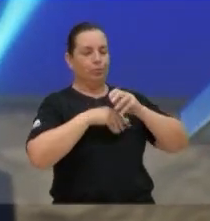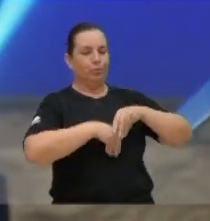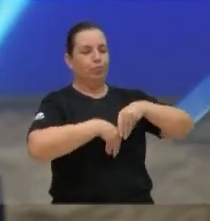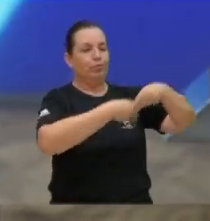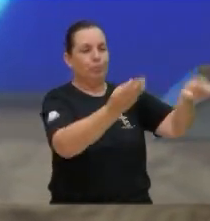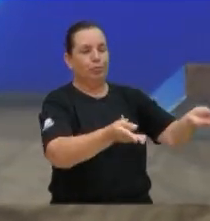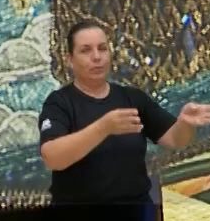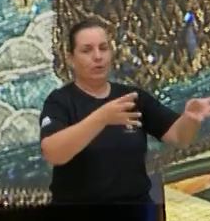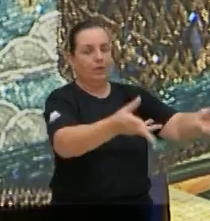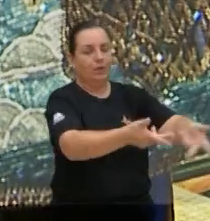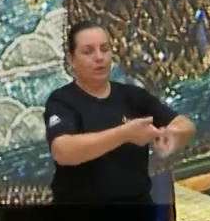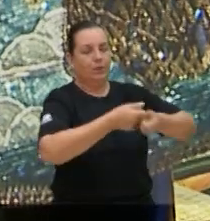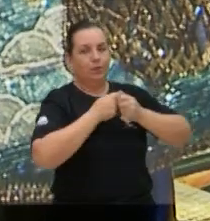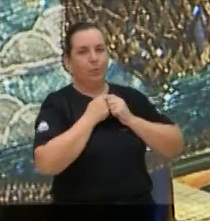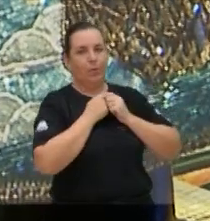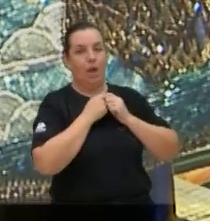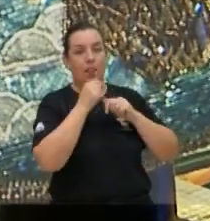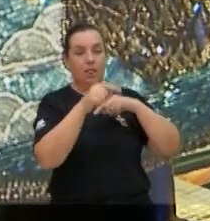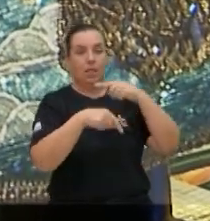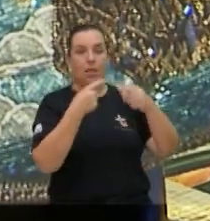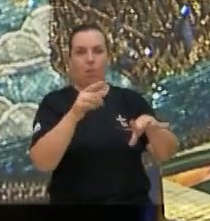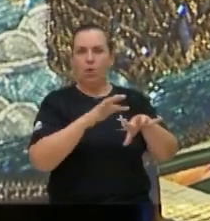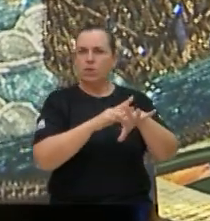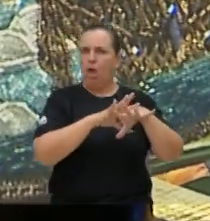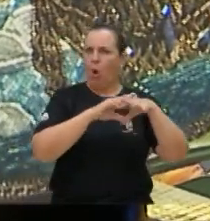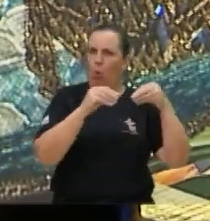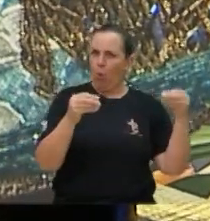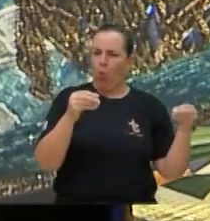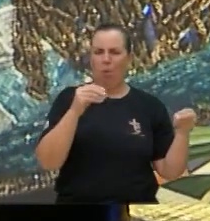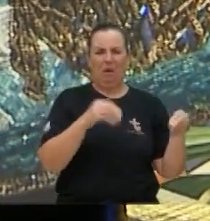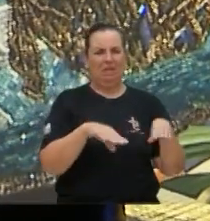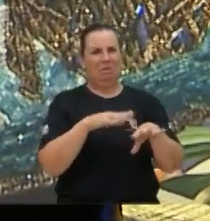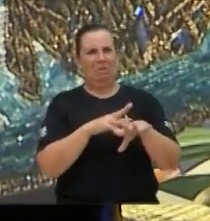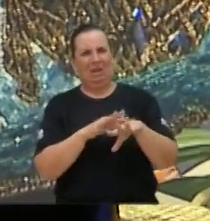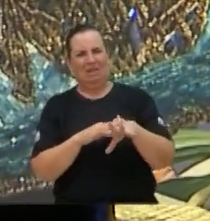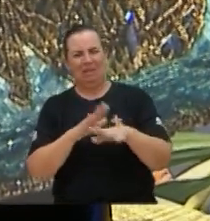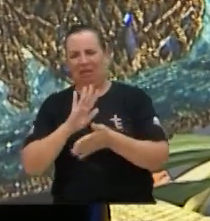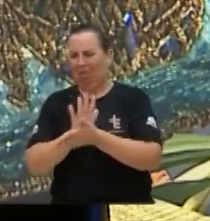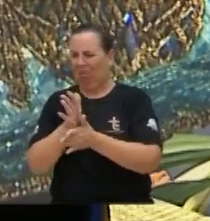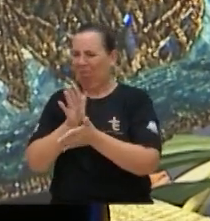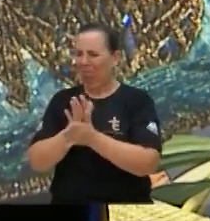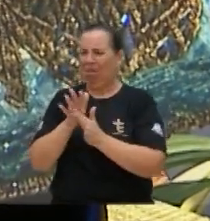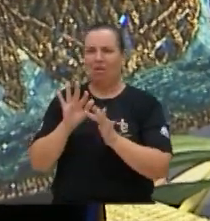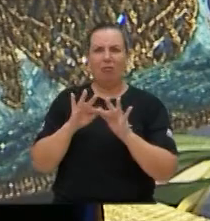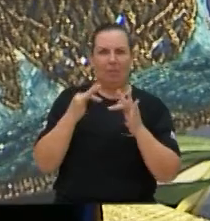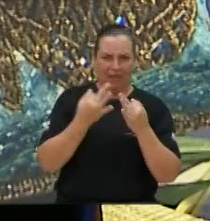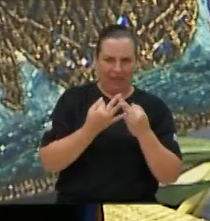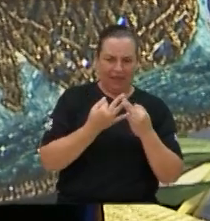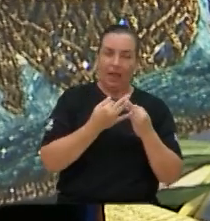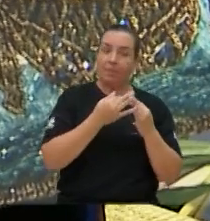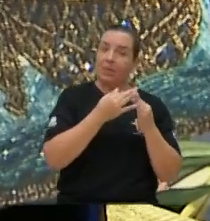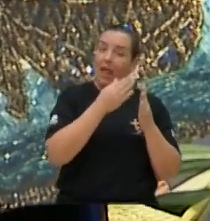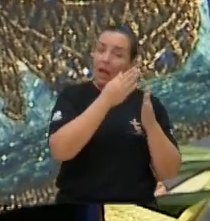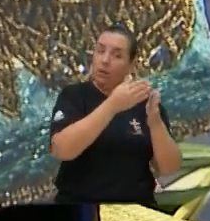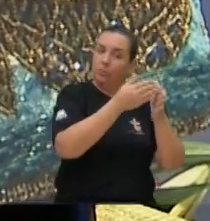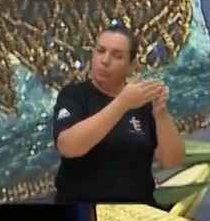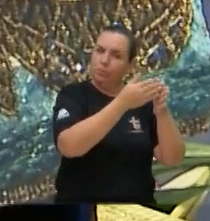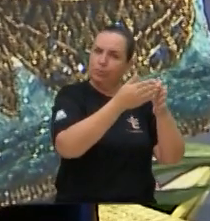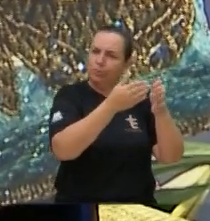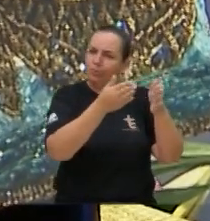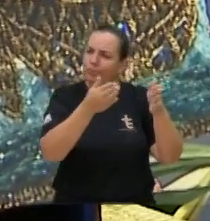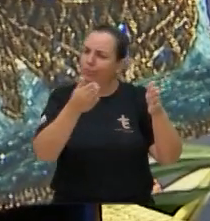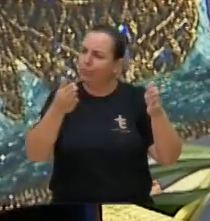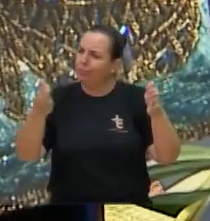seguinte conseguiu a cura da peste que estava assolando as famílias, desde aquele tempo até